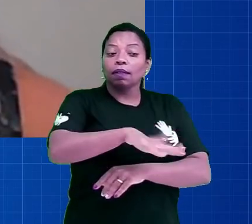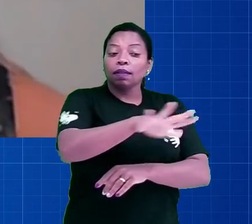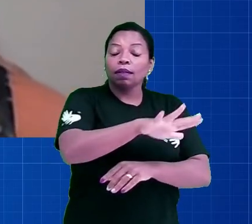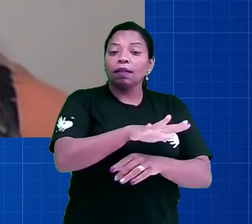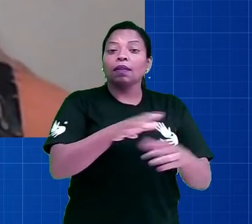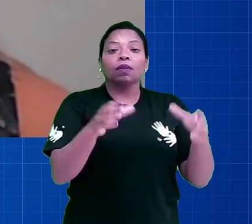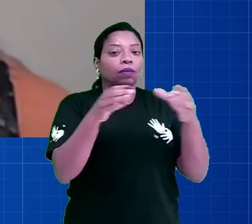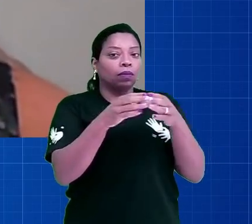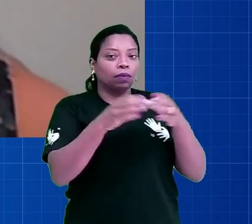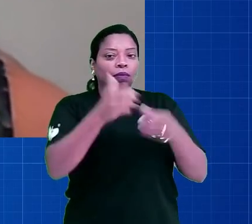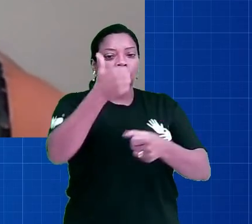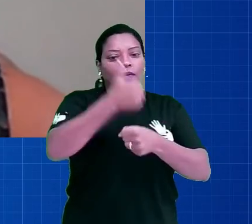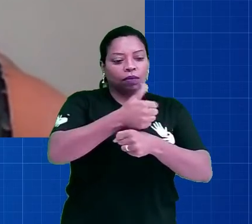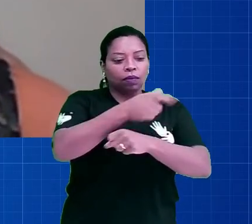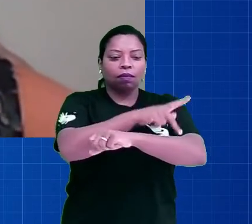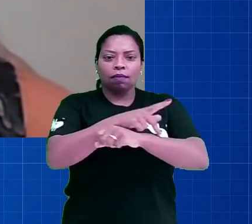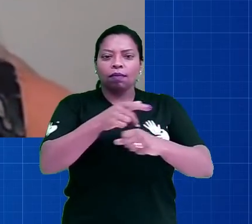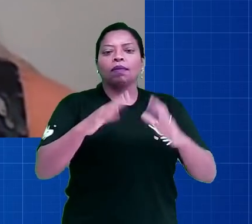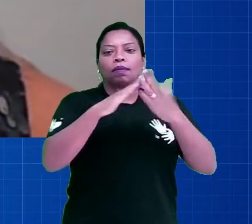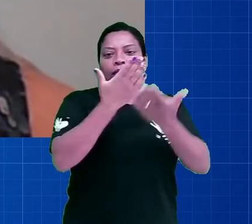equipe gestora acredita